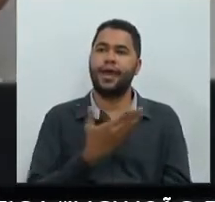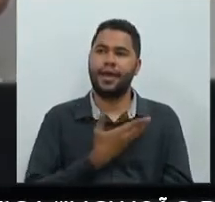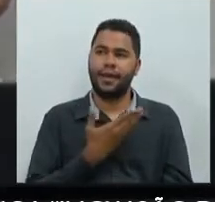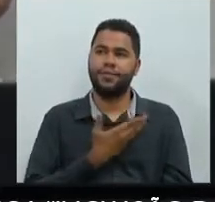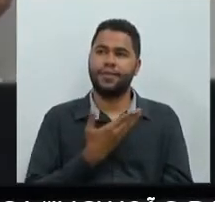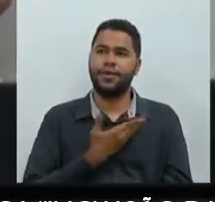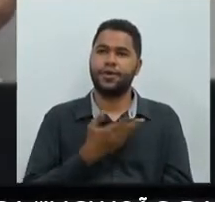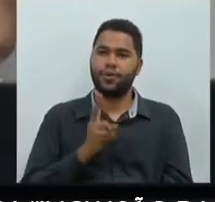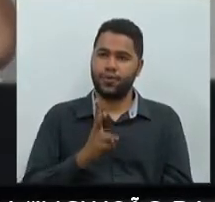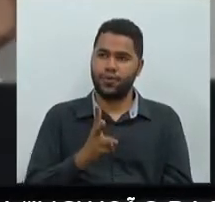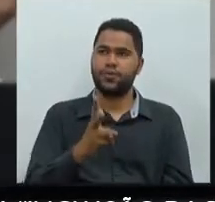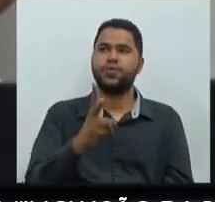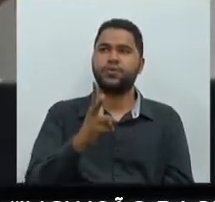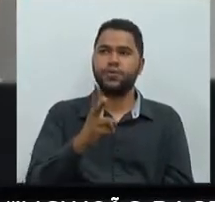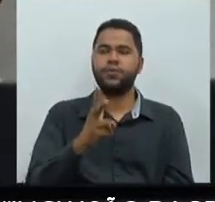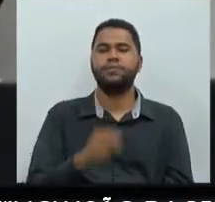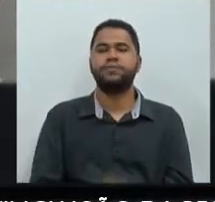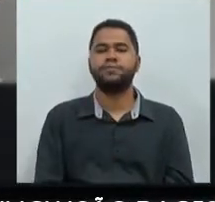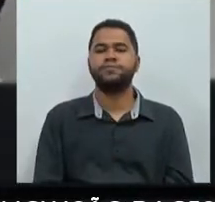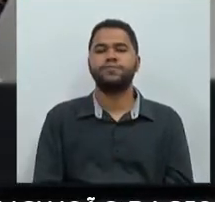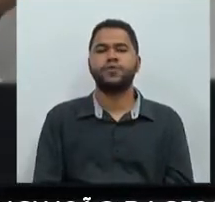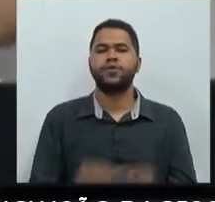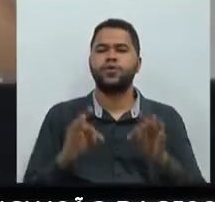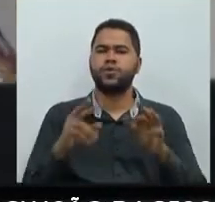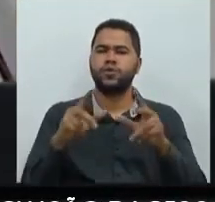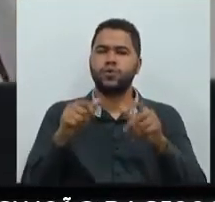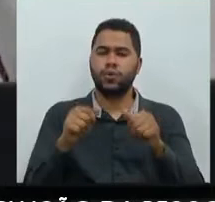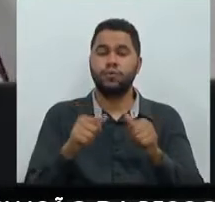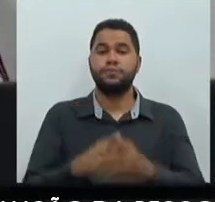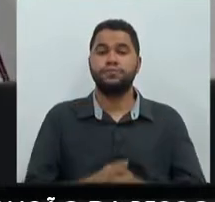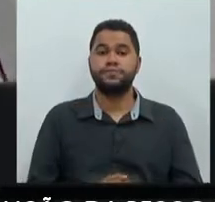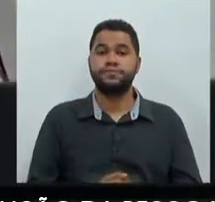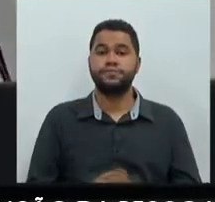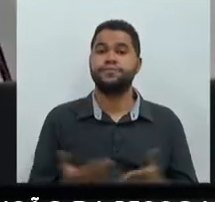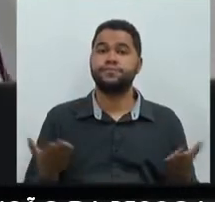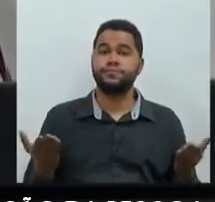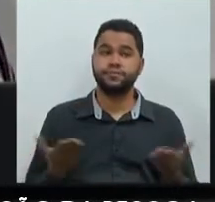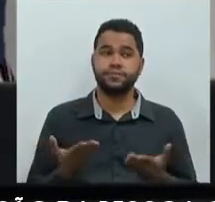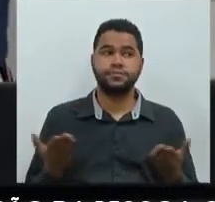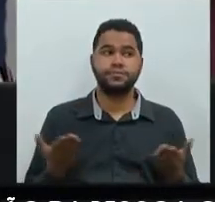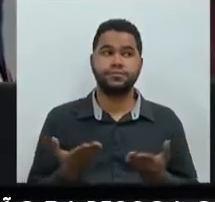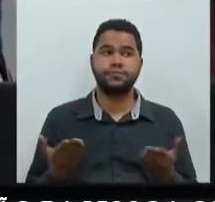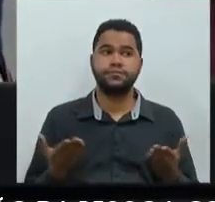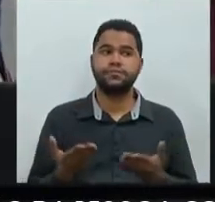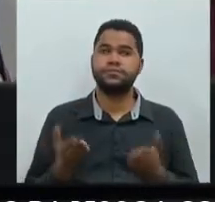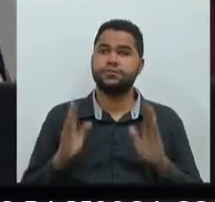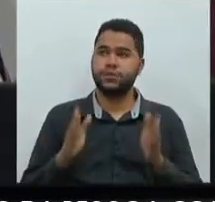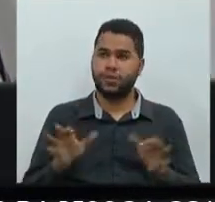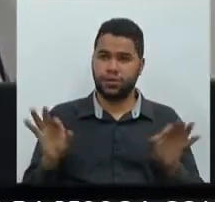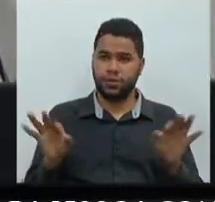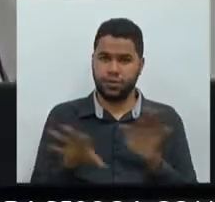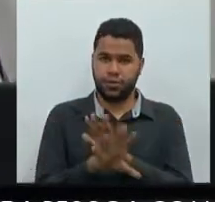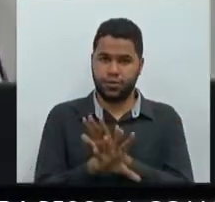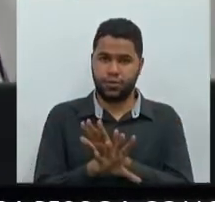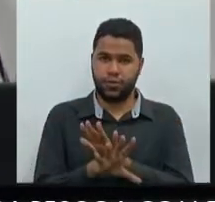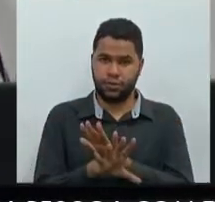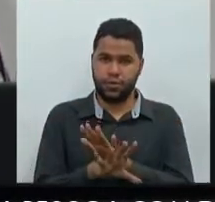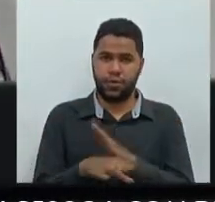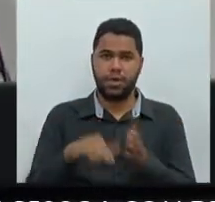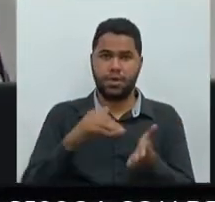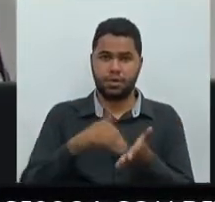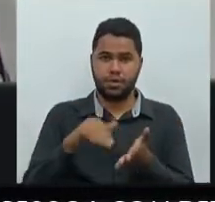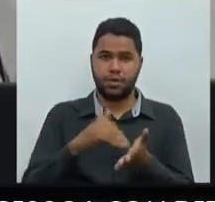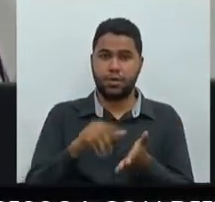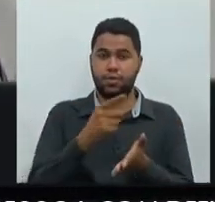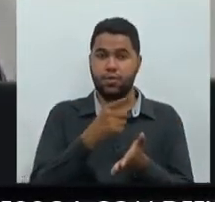gente dar continuidade e a gente pegar aqui todas as nominadas. Então, eu vou passar aqui, aqui já terminou, todo mundo já falou, a secretaria vai ficar